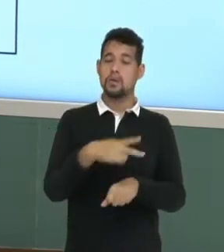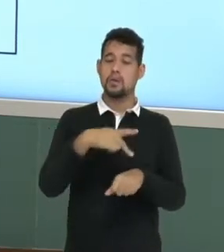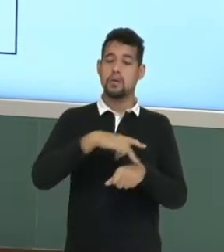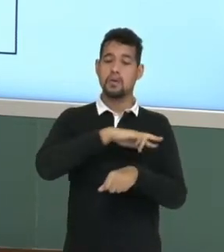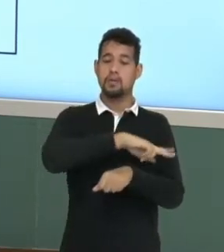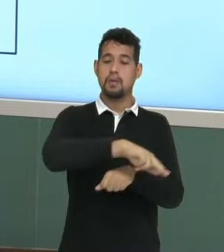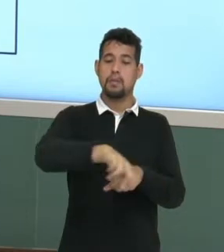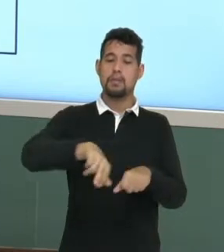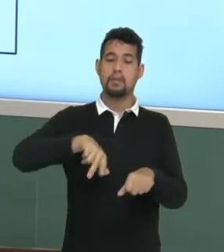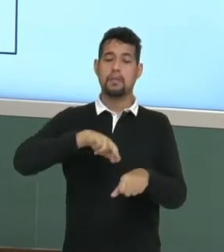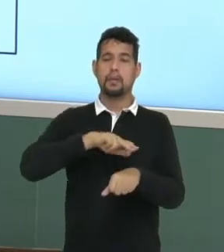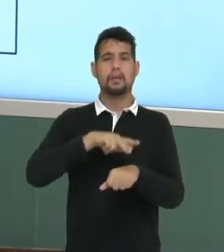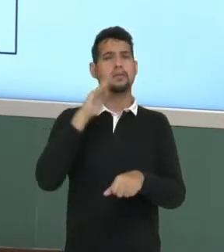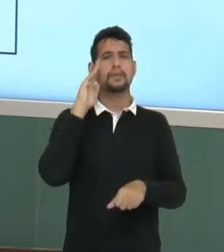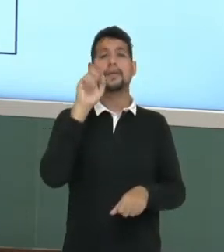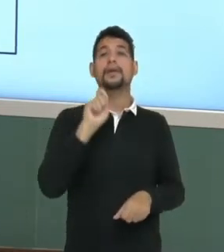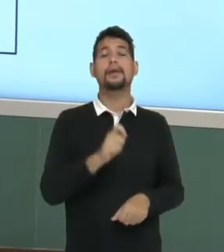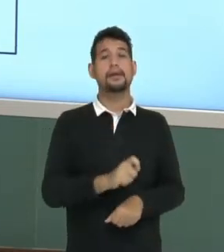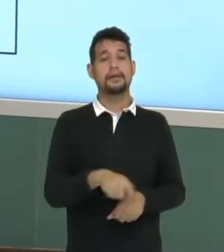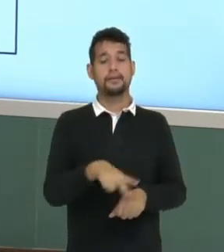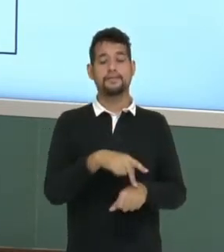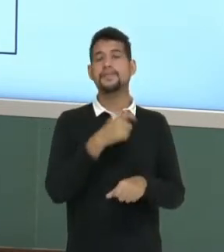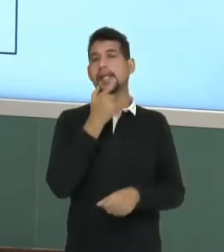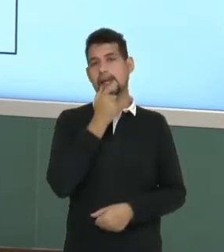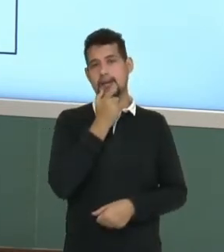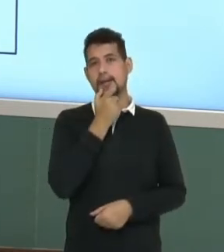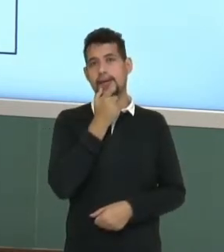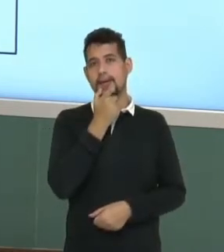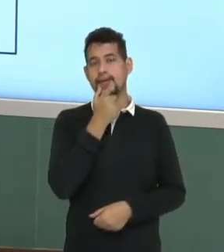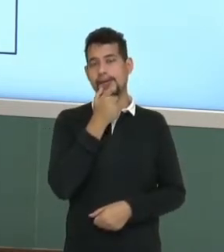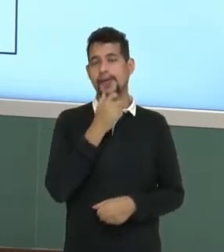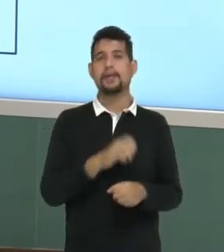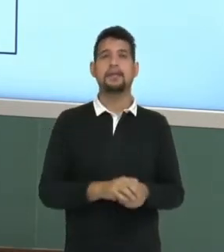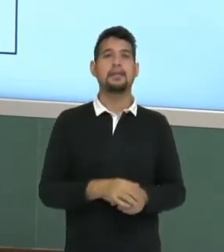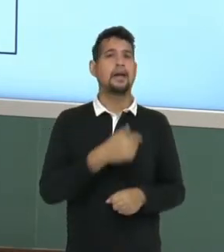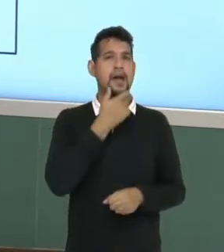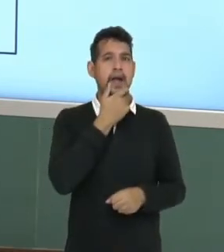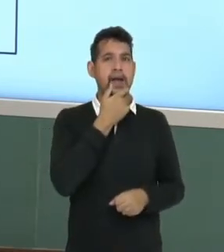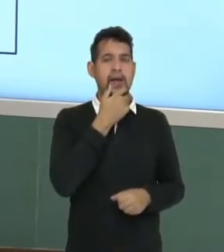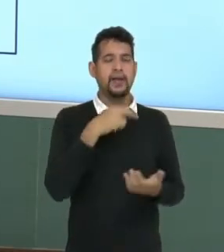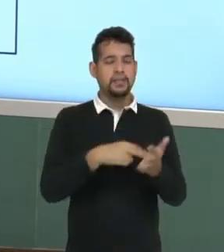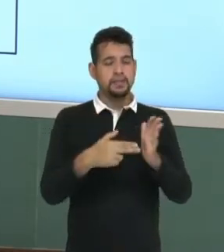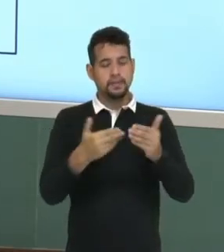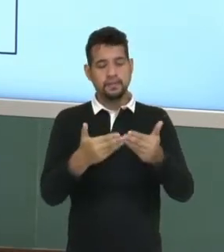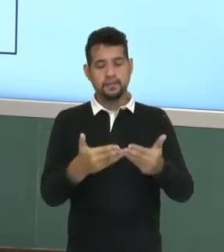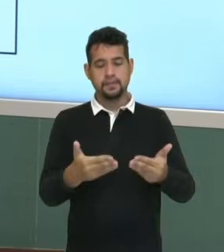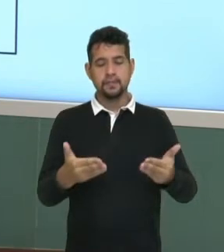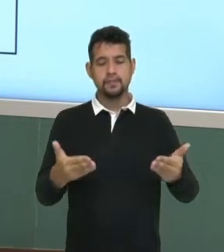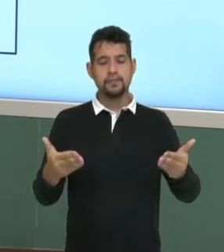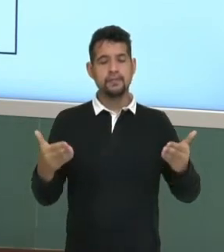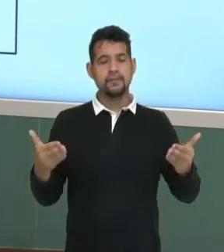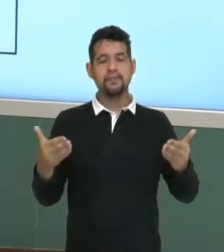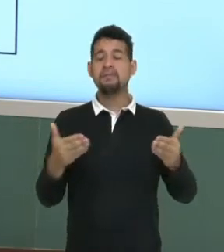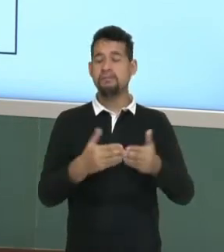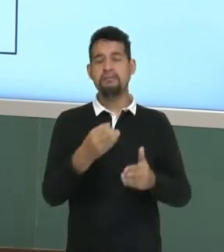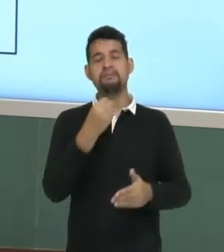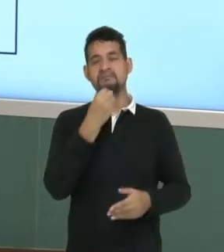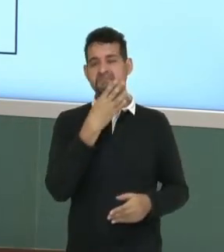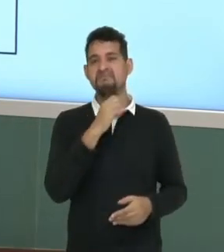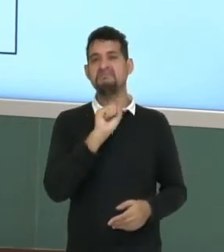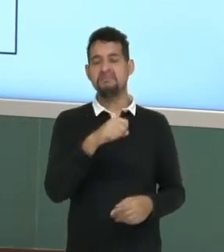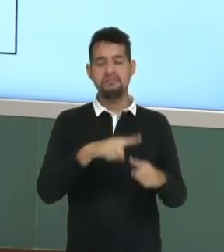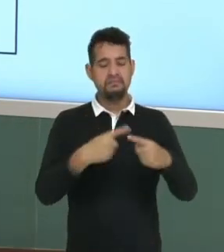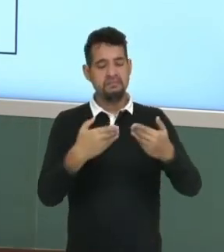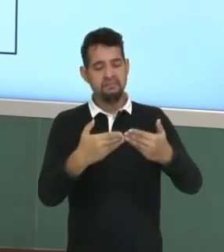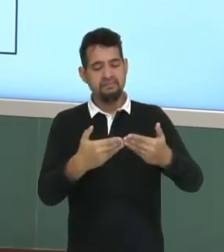eram aí principalmente a Inglaterra, né? Para a Inglaterra, obviamente, a abertura dos portos foi vantajosa, ela